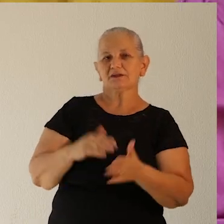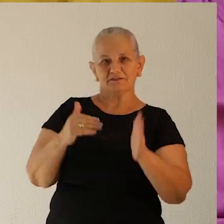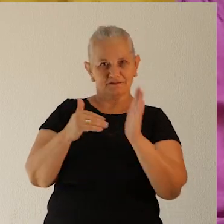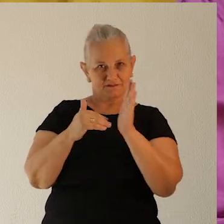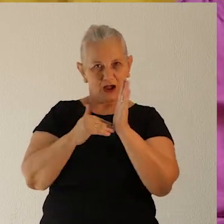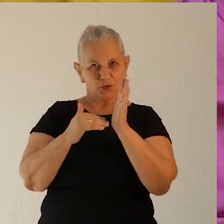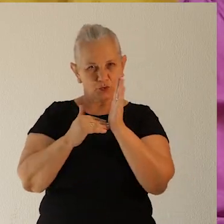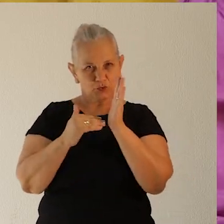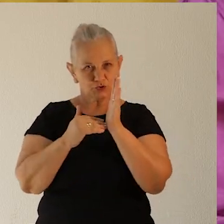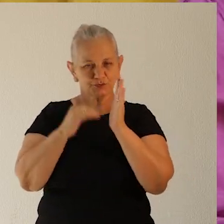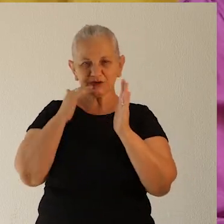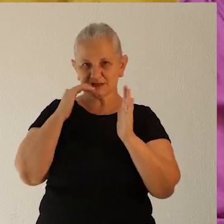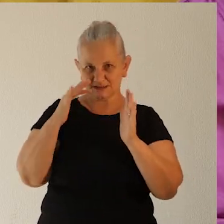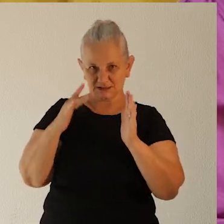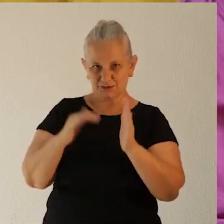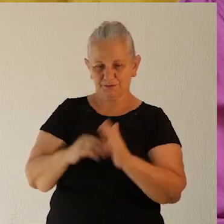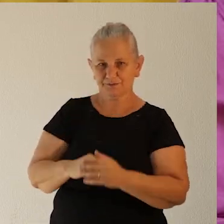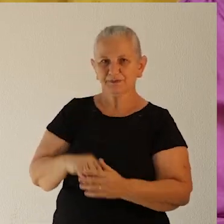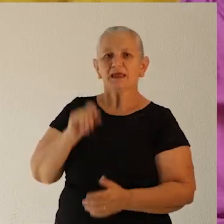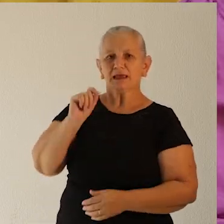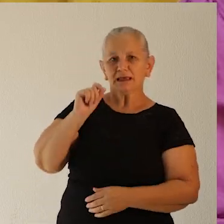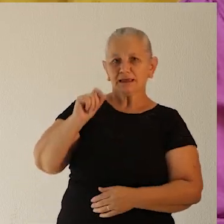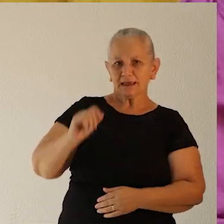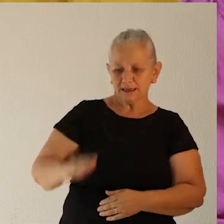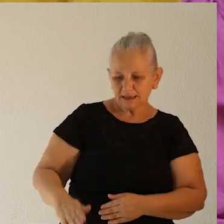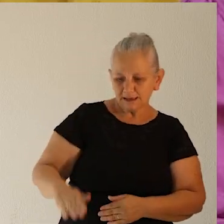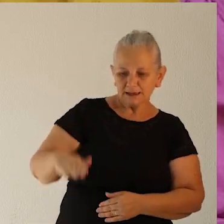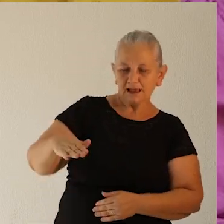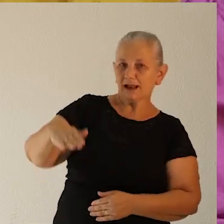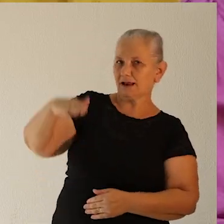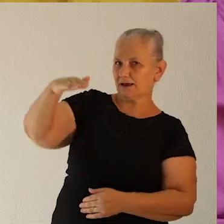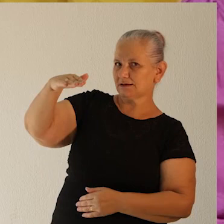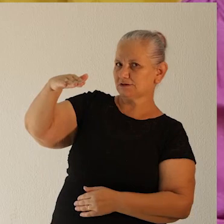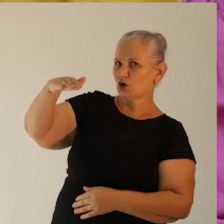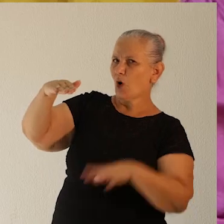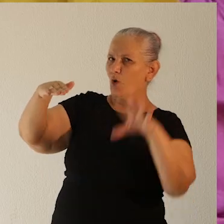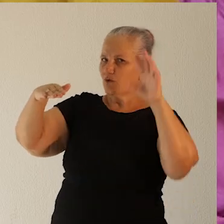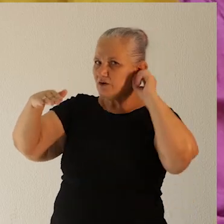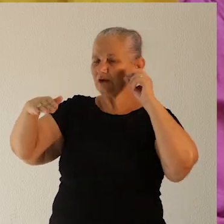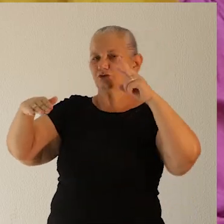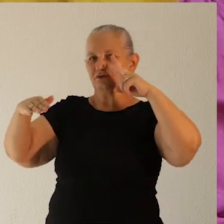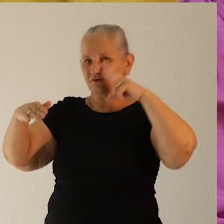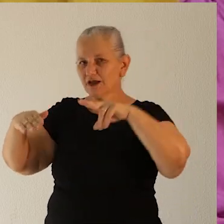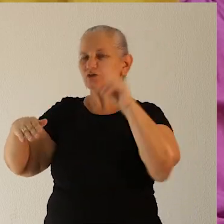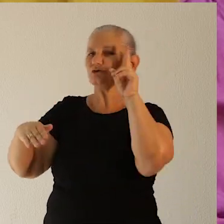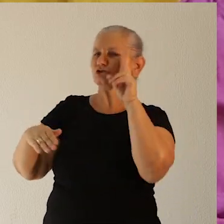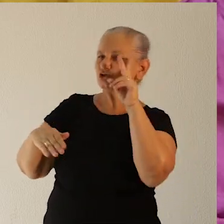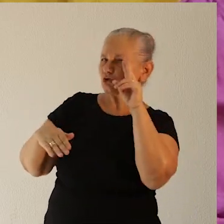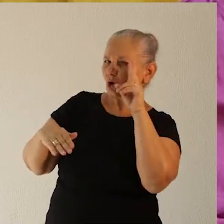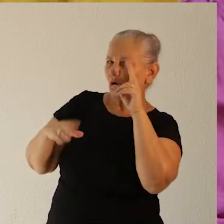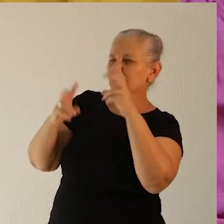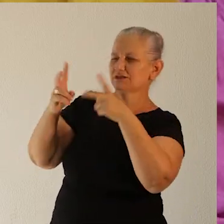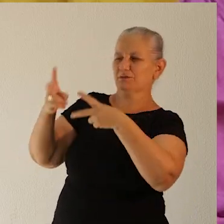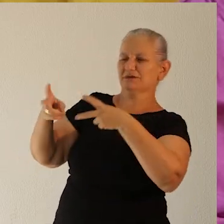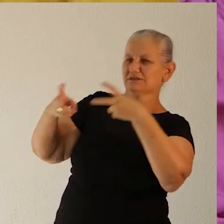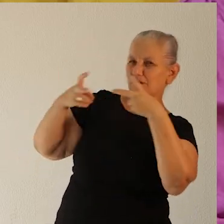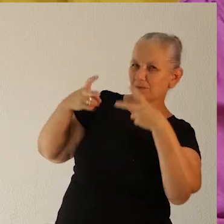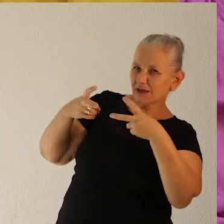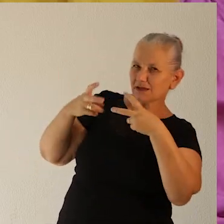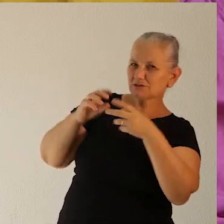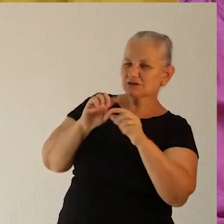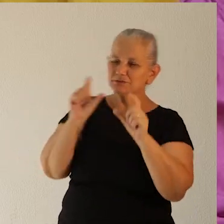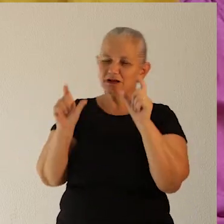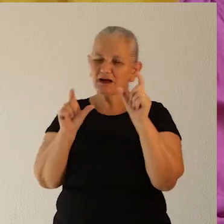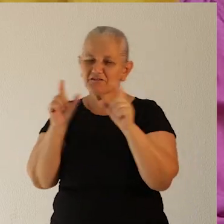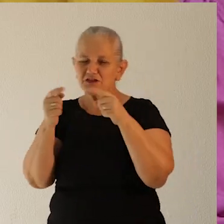música. Então, ó, quem cresce ouvindo histórias contadas e cantadas e vai observando as rimas, os sons,